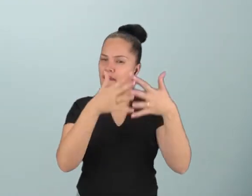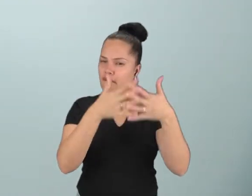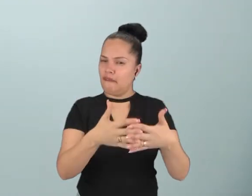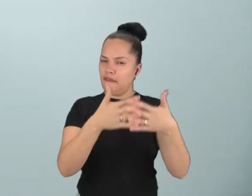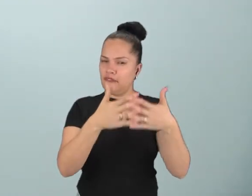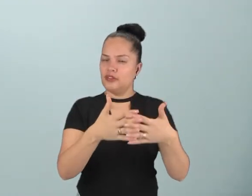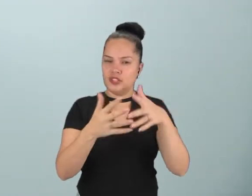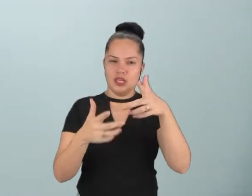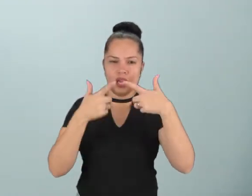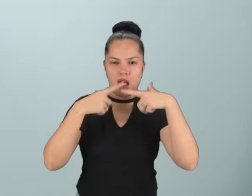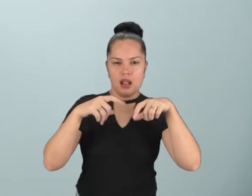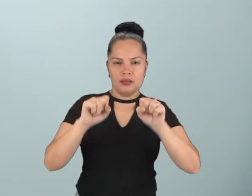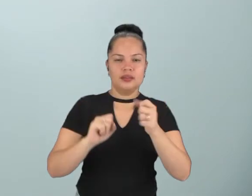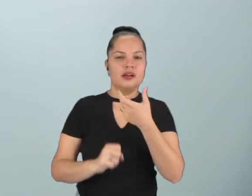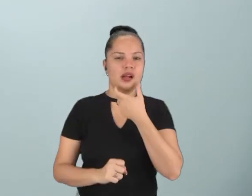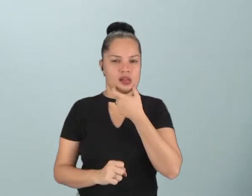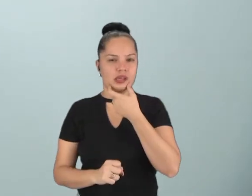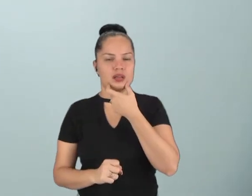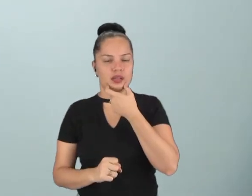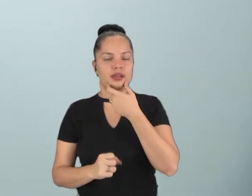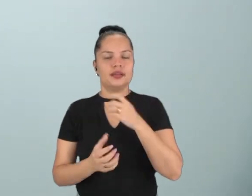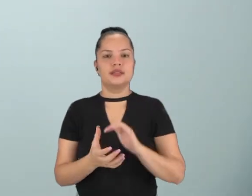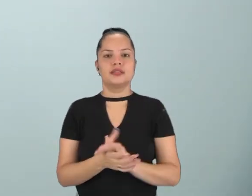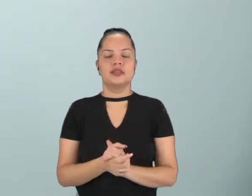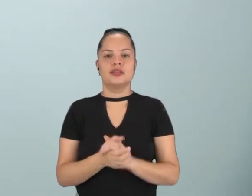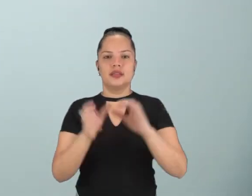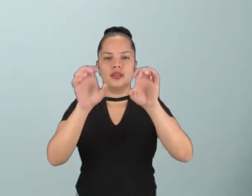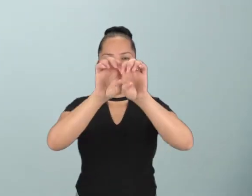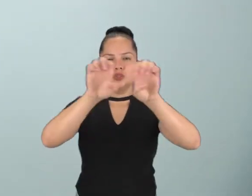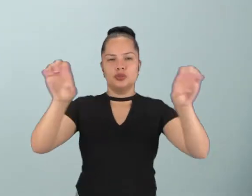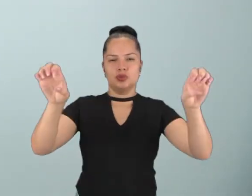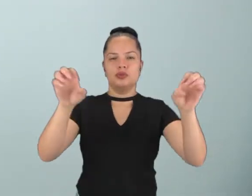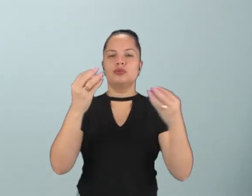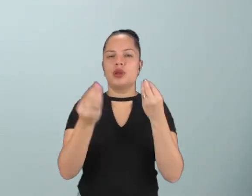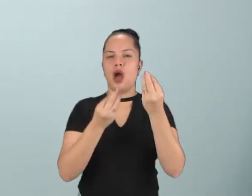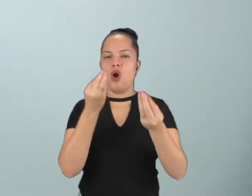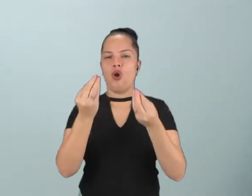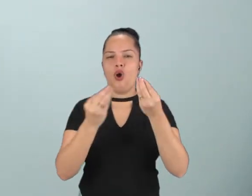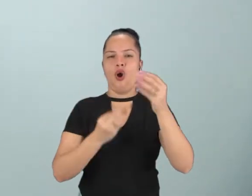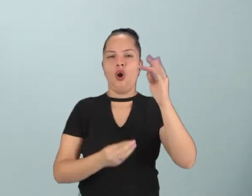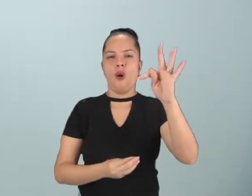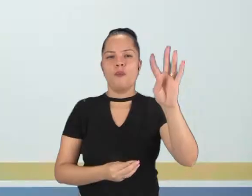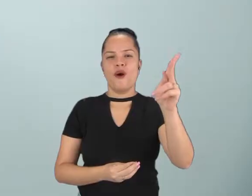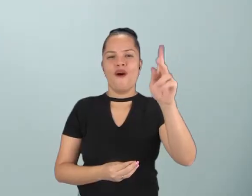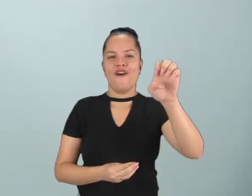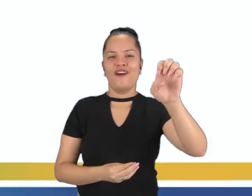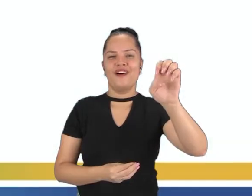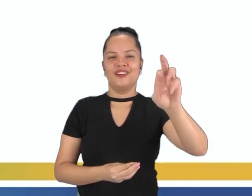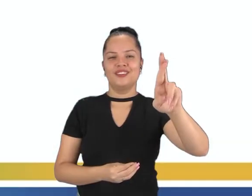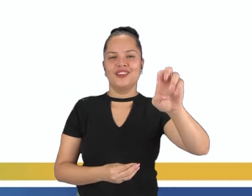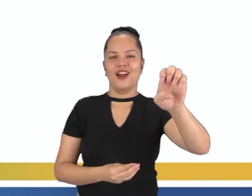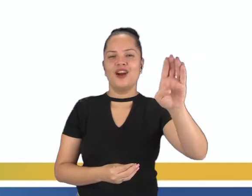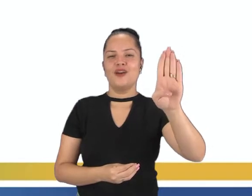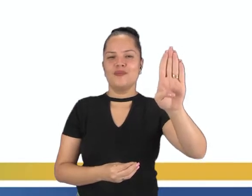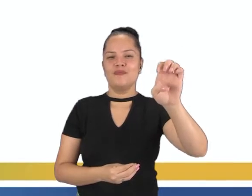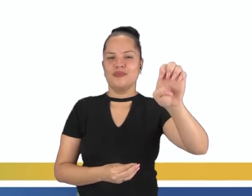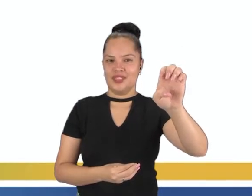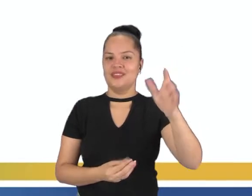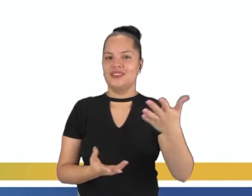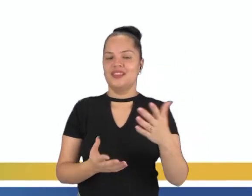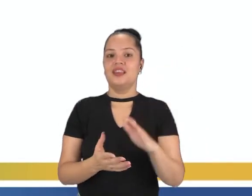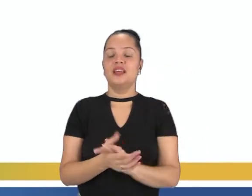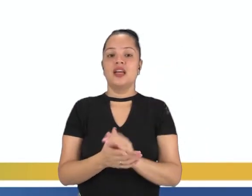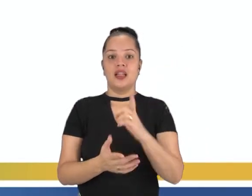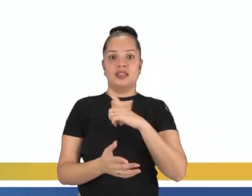ok? Vamos falar um pouquinho agora sobre essa estrutura do there be, ver se vocês lembram? Então, vamos lá. A gente tem as frases